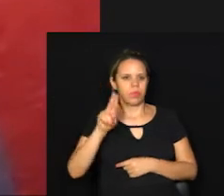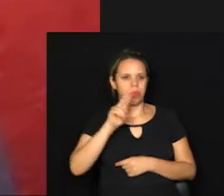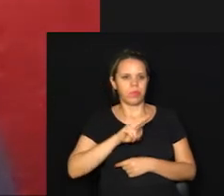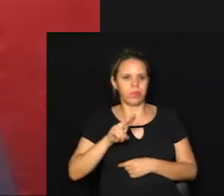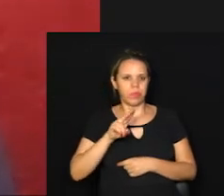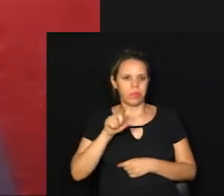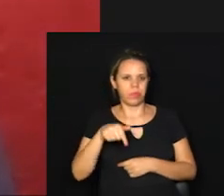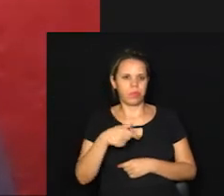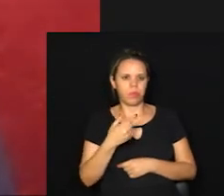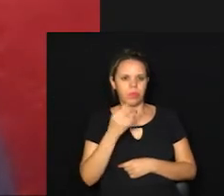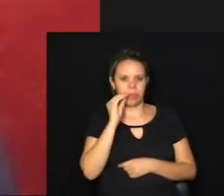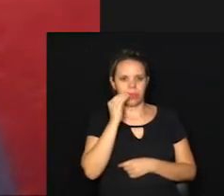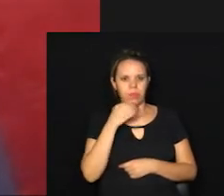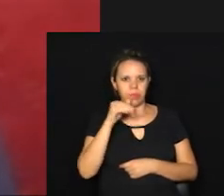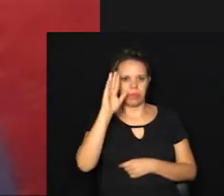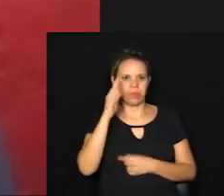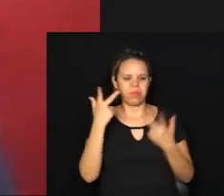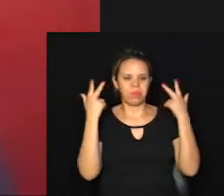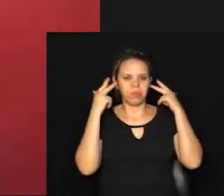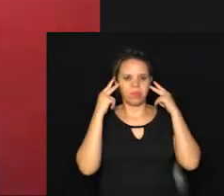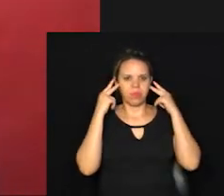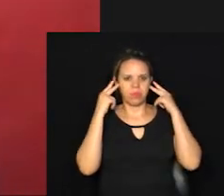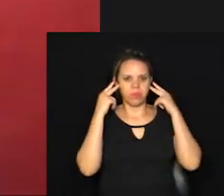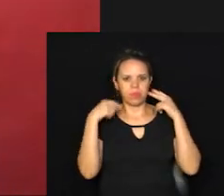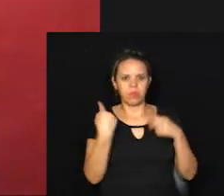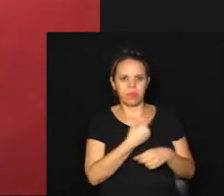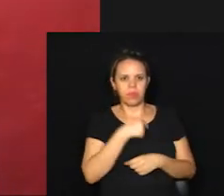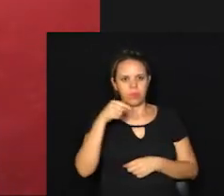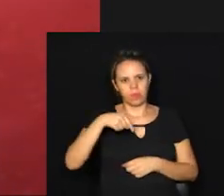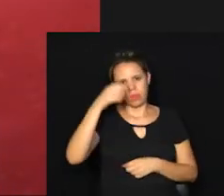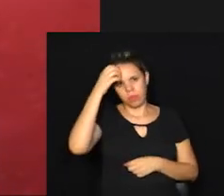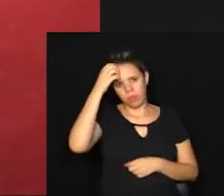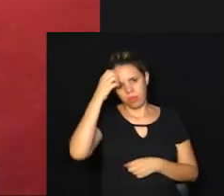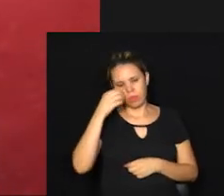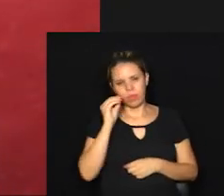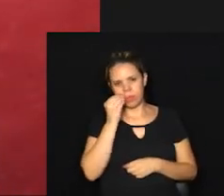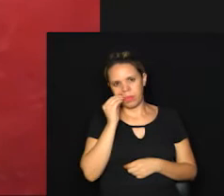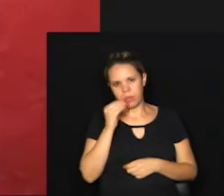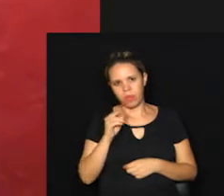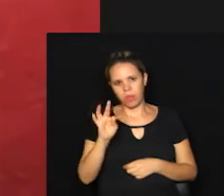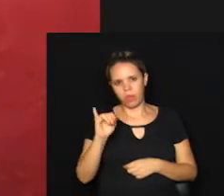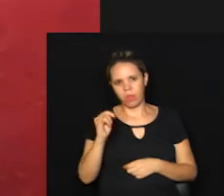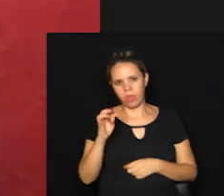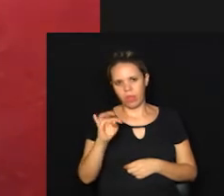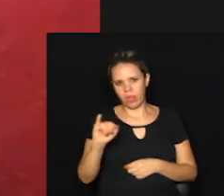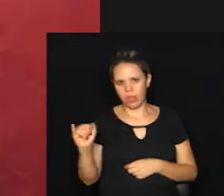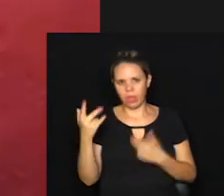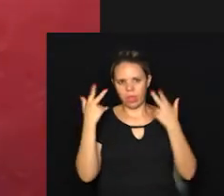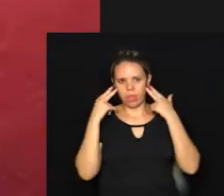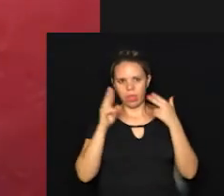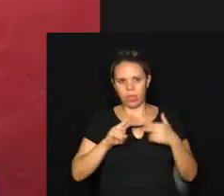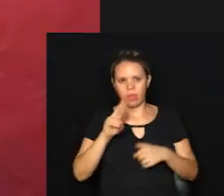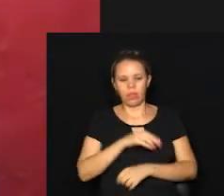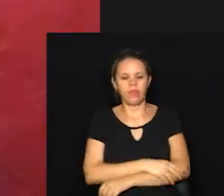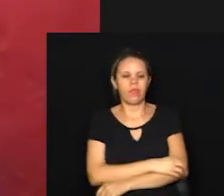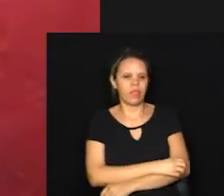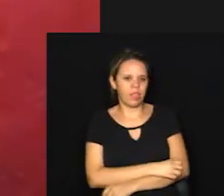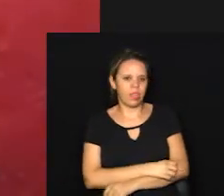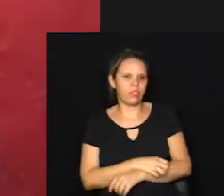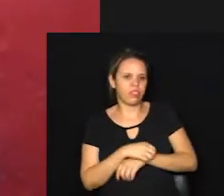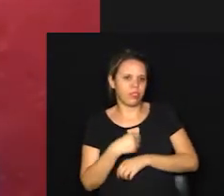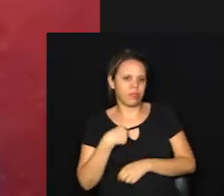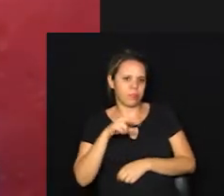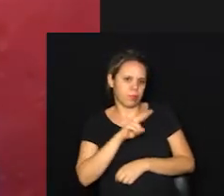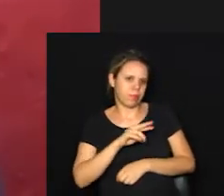esse tipo de limão é mais comum. E para nós aqui, o limão Tahiti é o mais comum. Então, eu estou